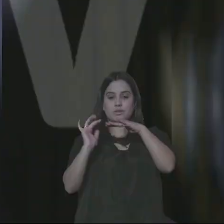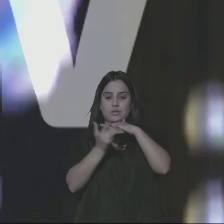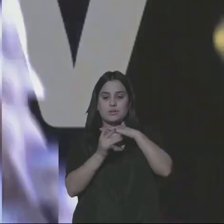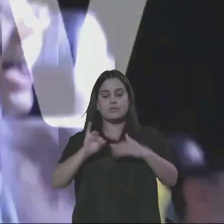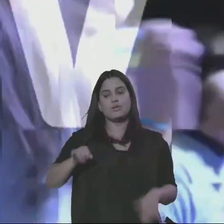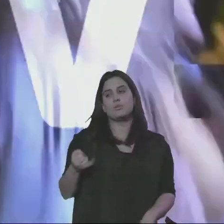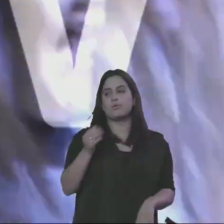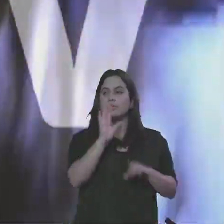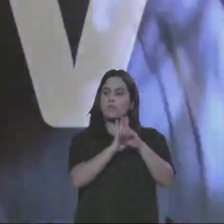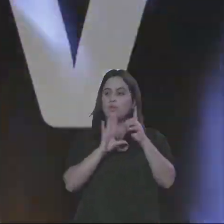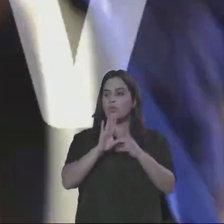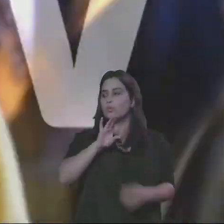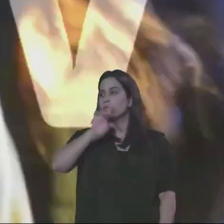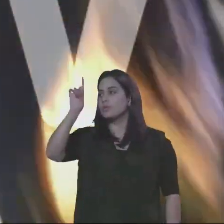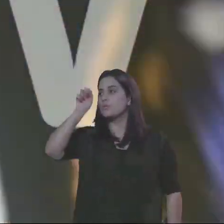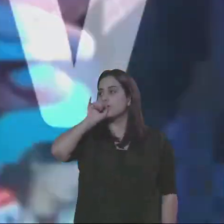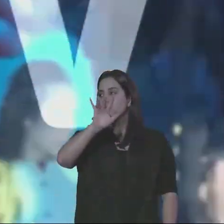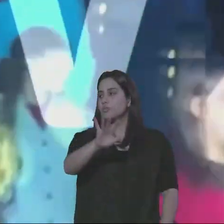hein?